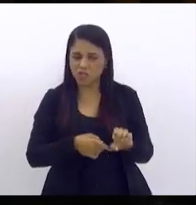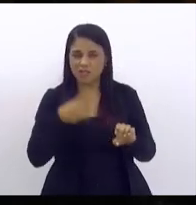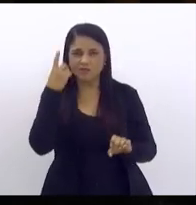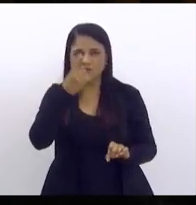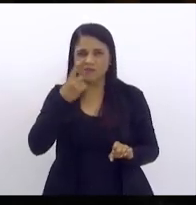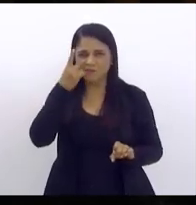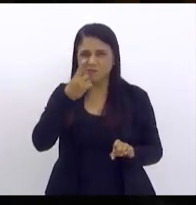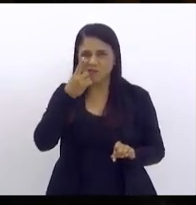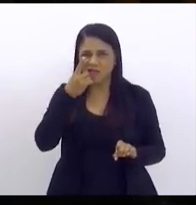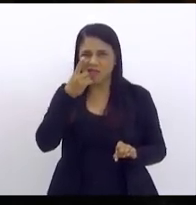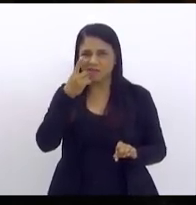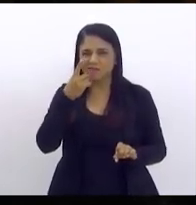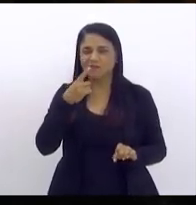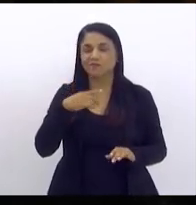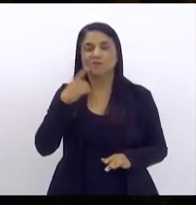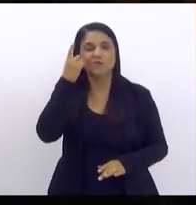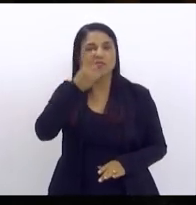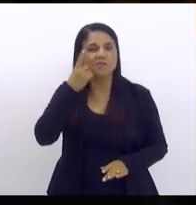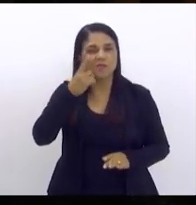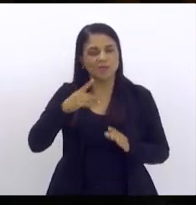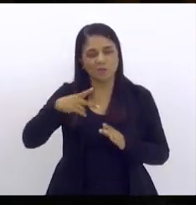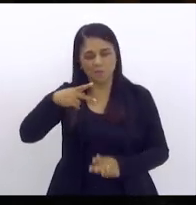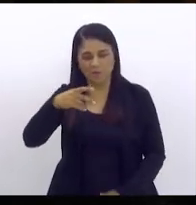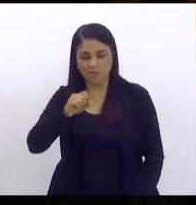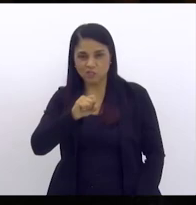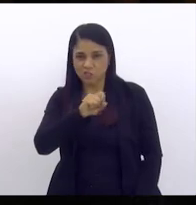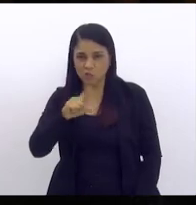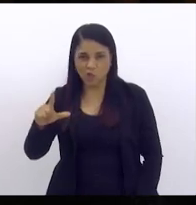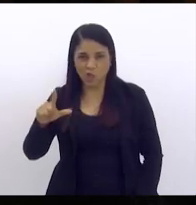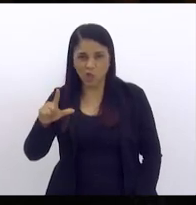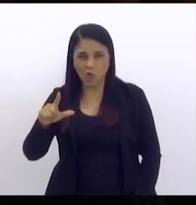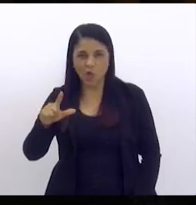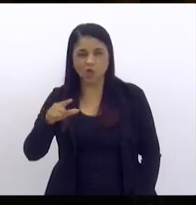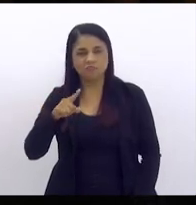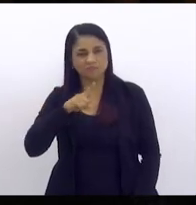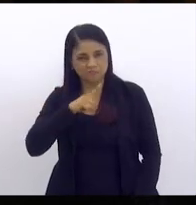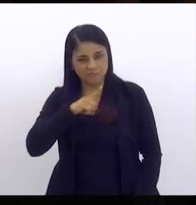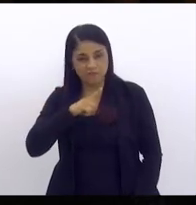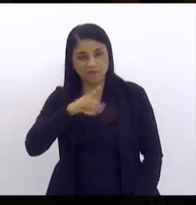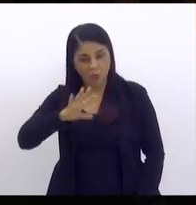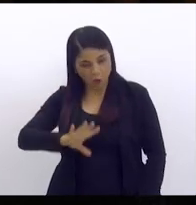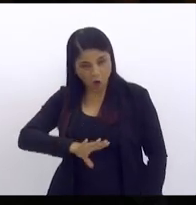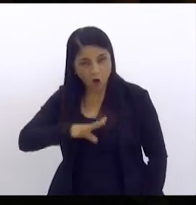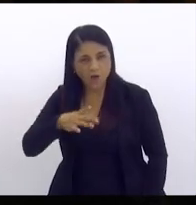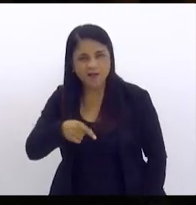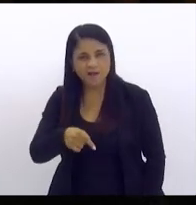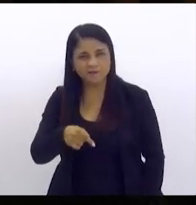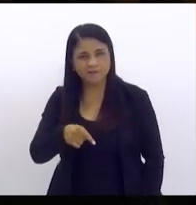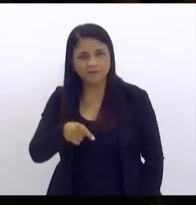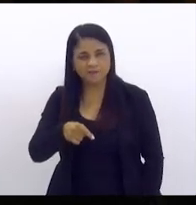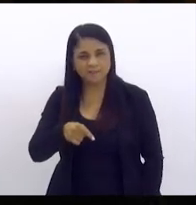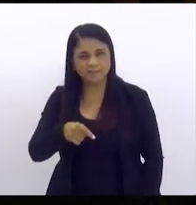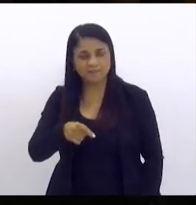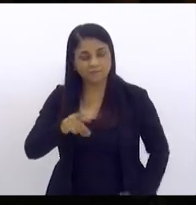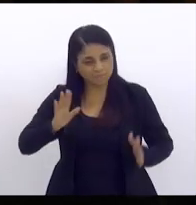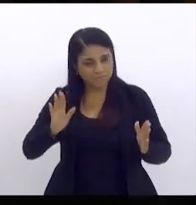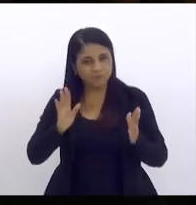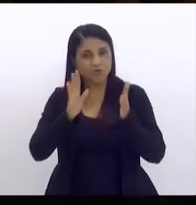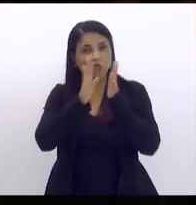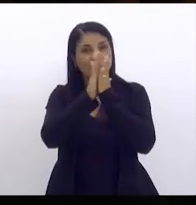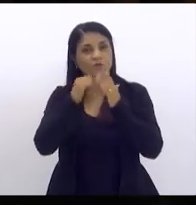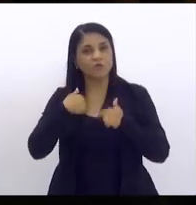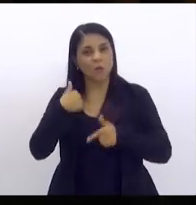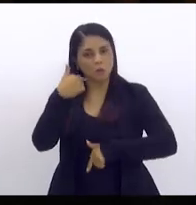precisamente um deputadozinho do PSOL nessa casa, que teve a pachorra, a petulância, a audácia de confrontar o que a gente